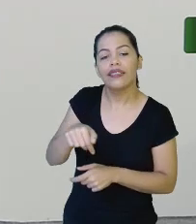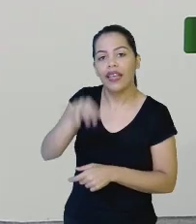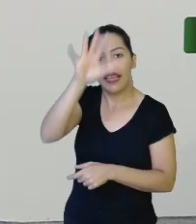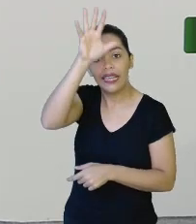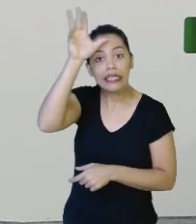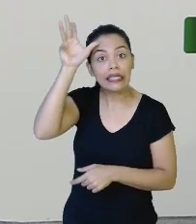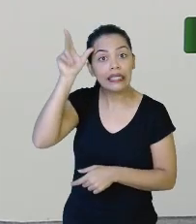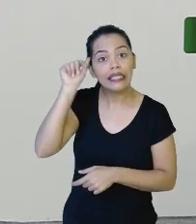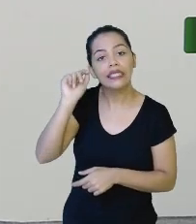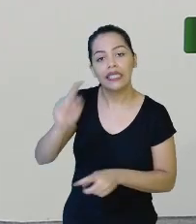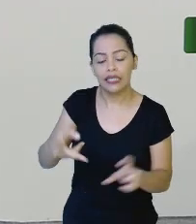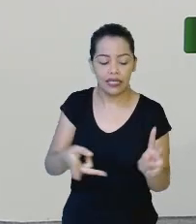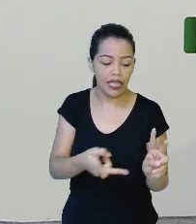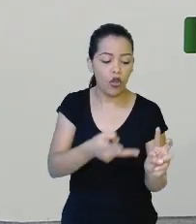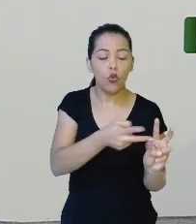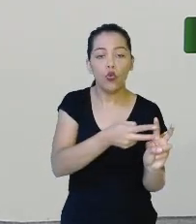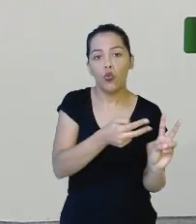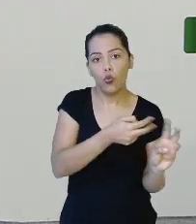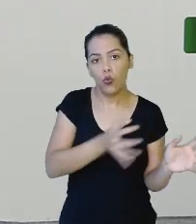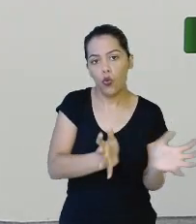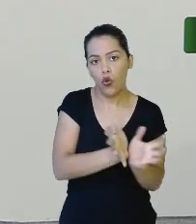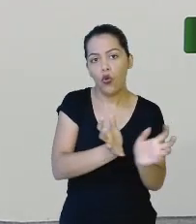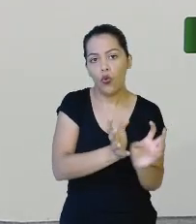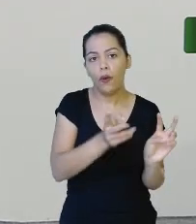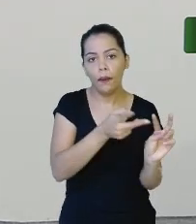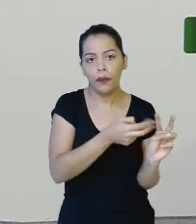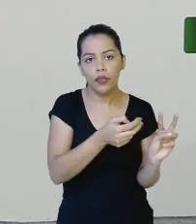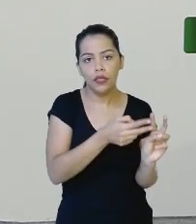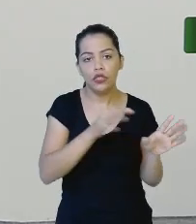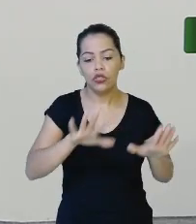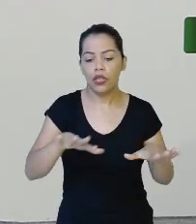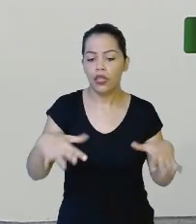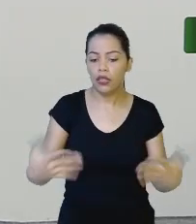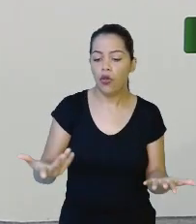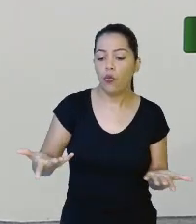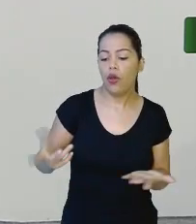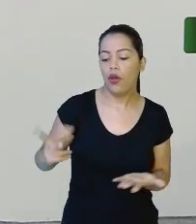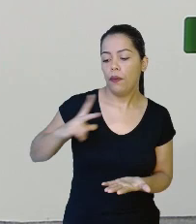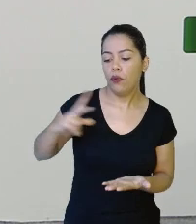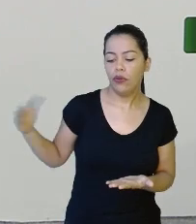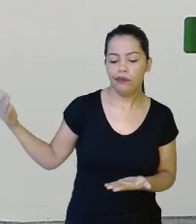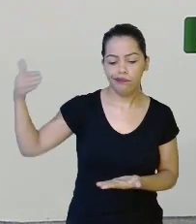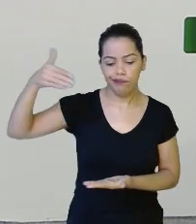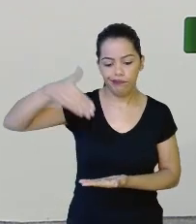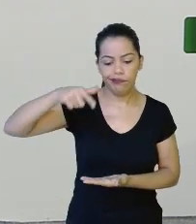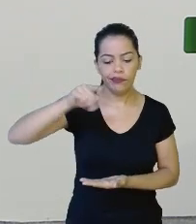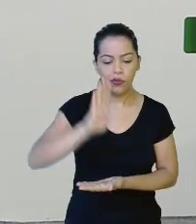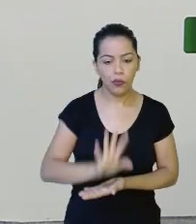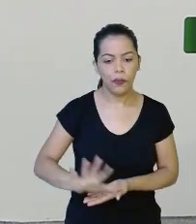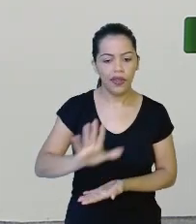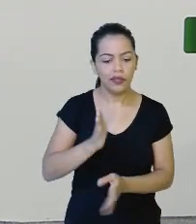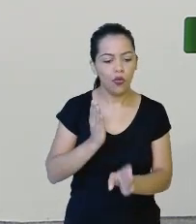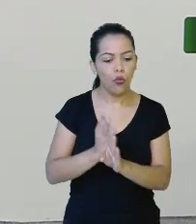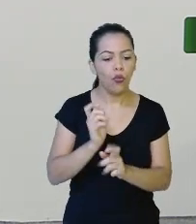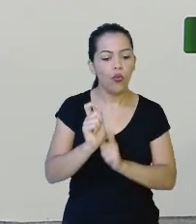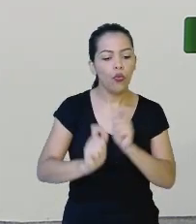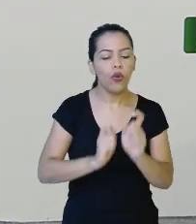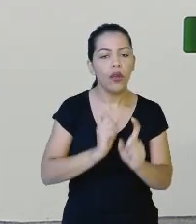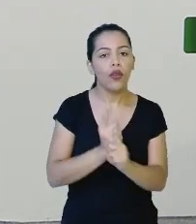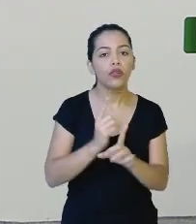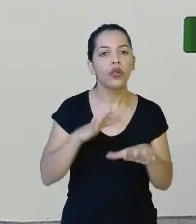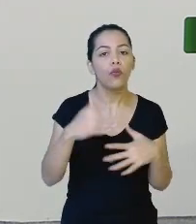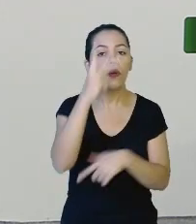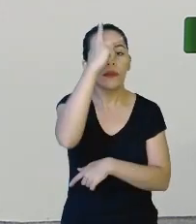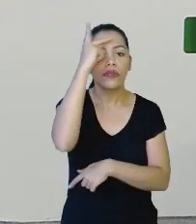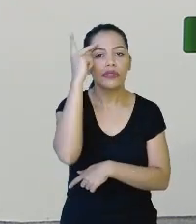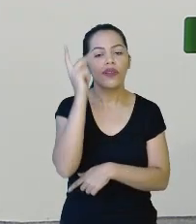Brasil eram os indígenas. Então, quando os portugueses chegaram em terras brasileiras, eles já encontraram os